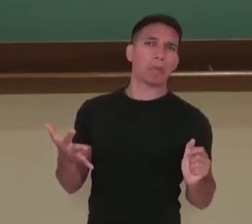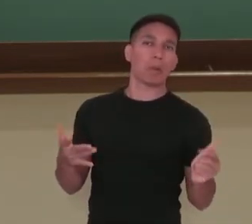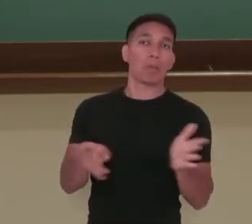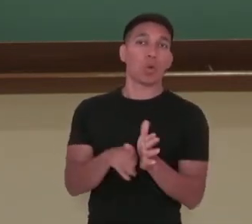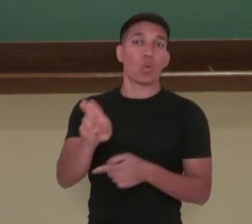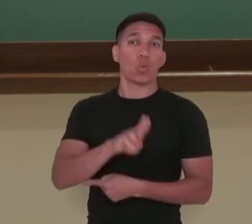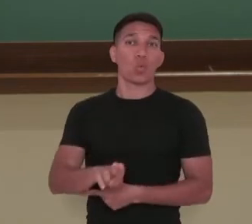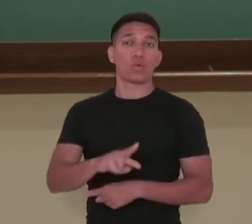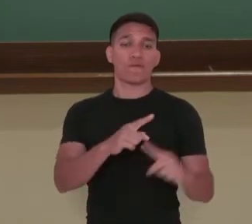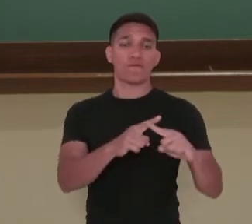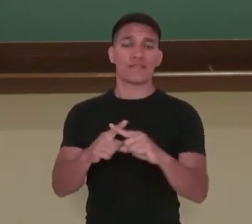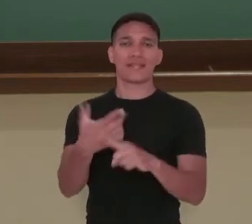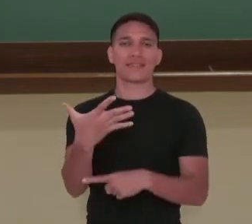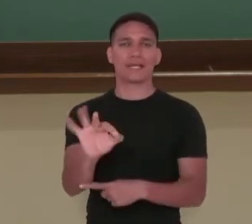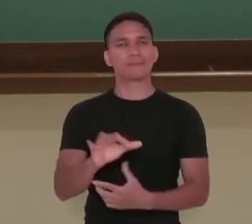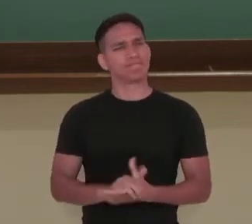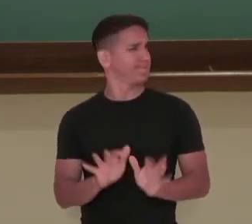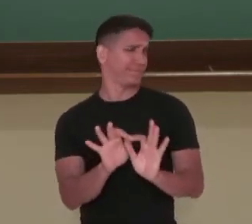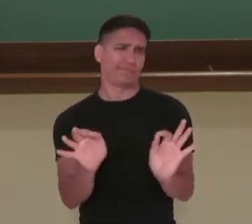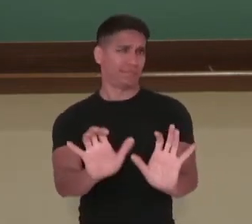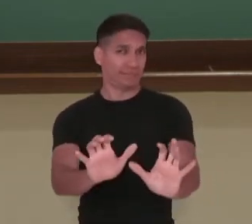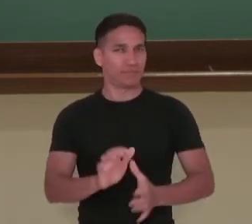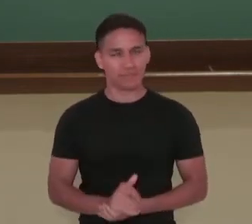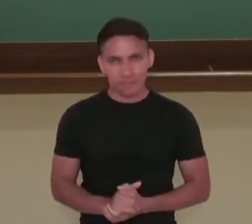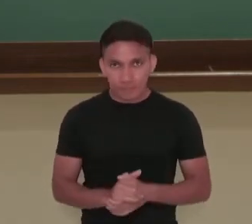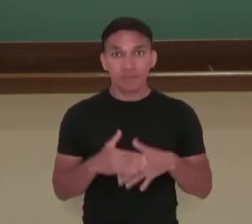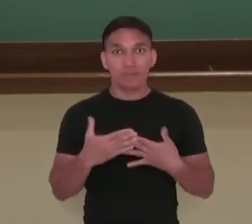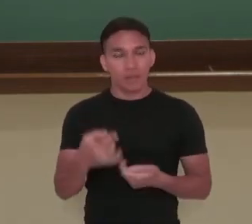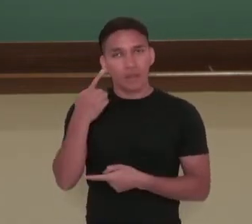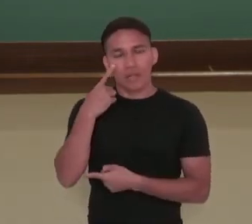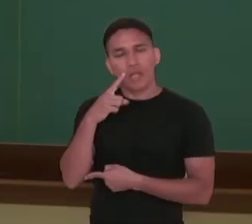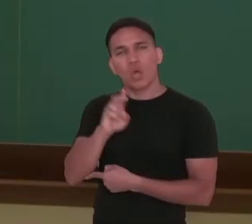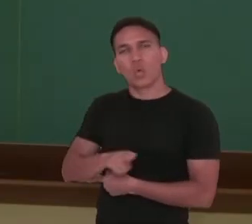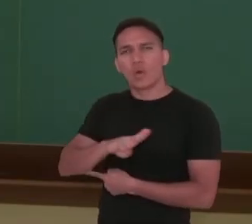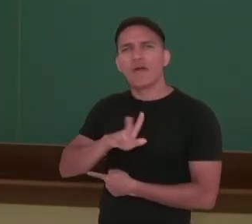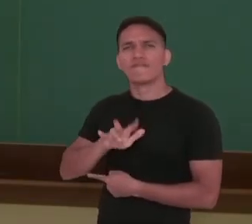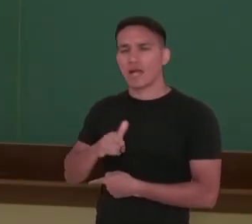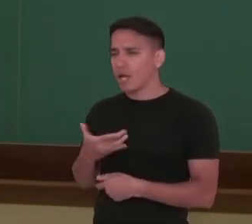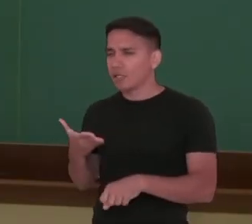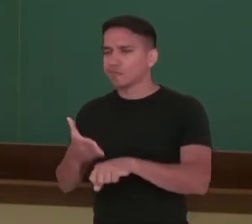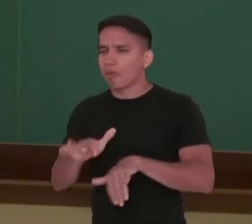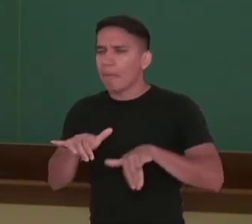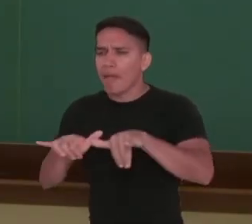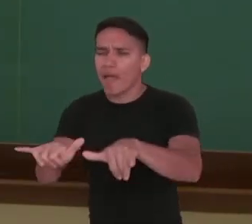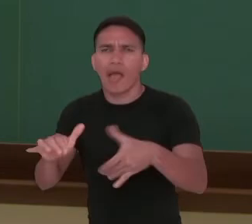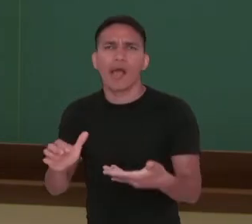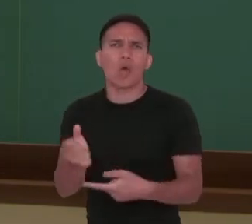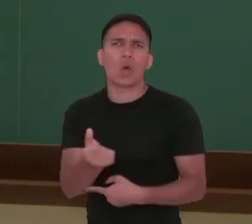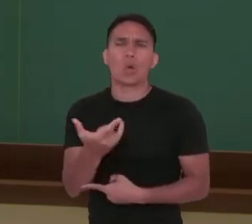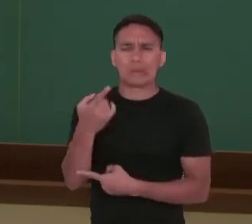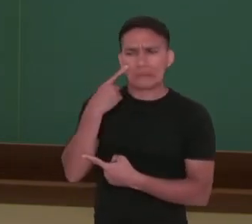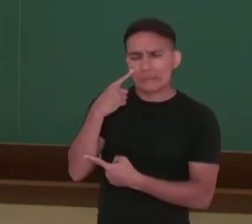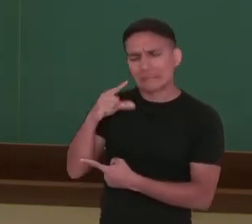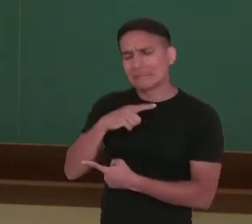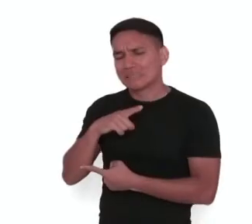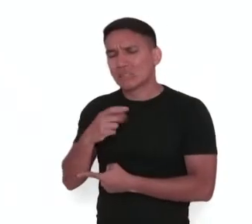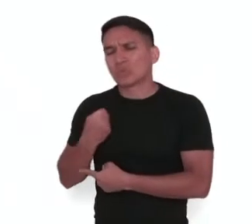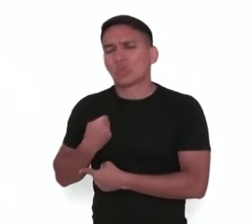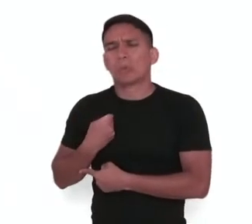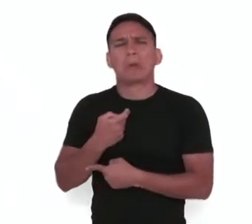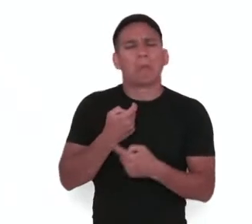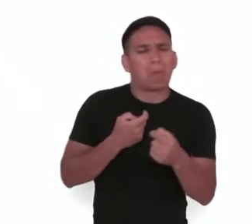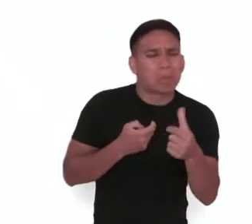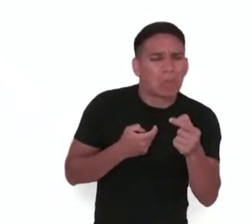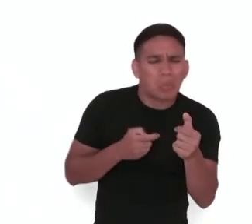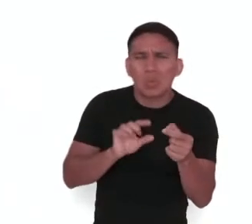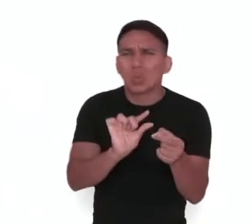10. Bem simples, não é verdade? Então, você vai lá, você vai num mercado, qualquer, né? Você tem um número muito pequeno, esse número